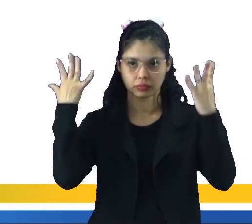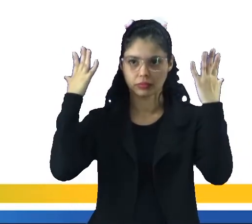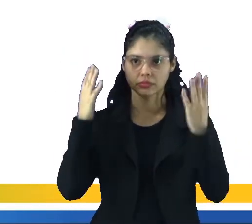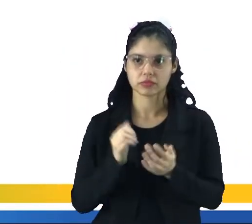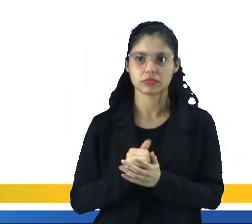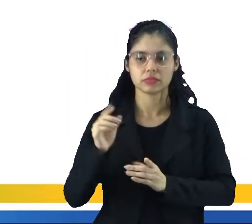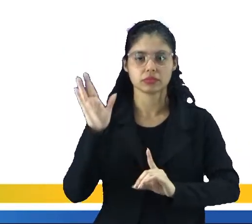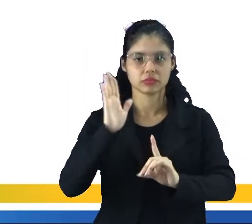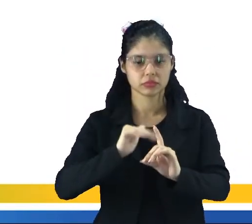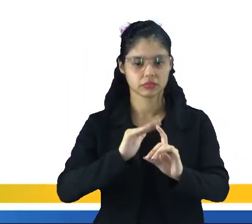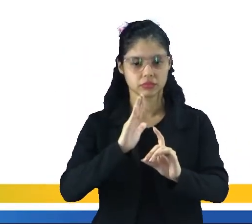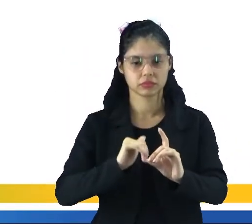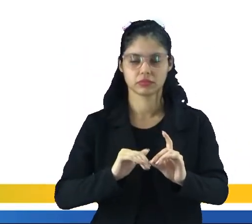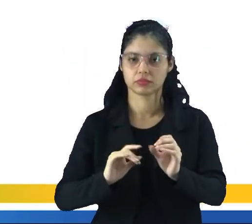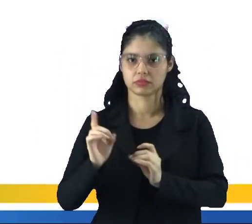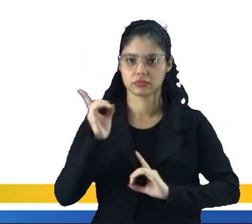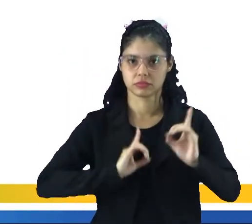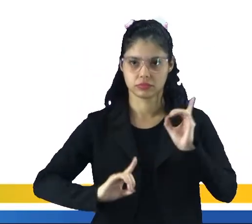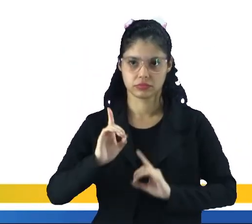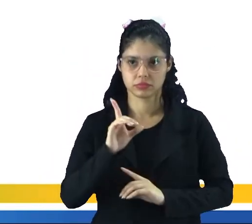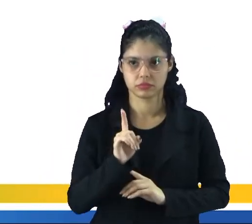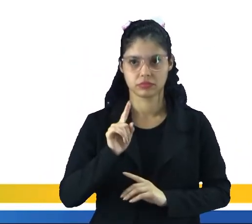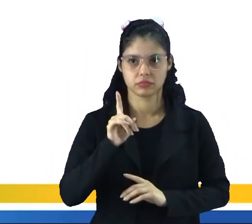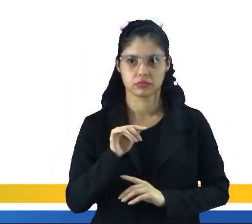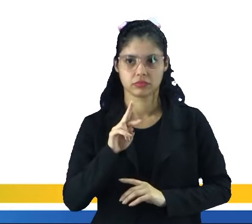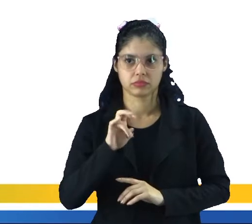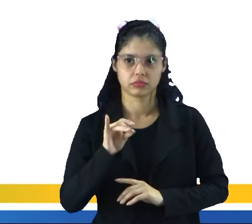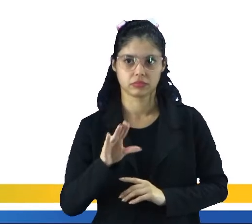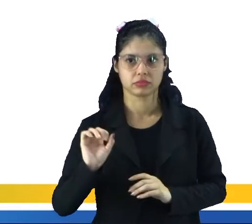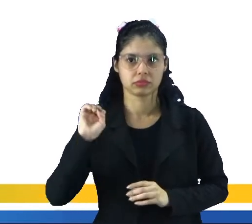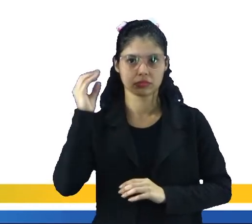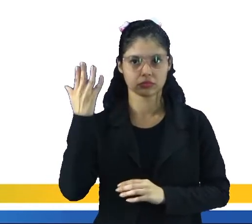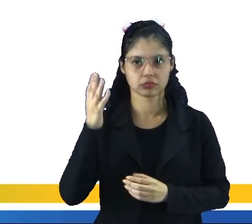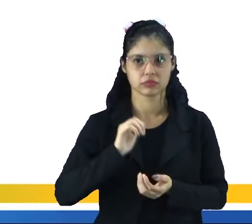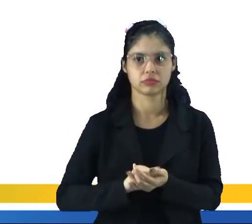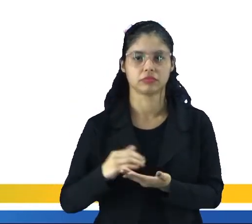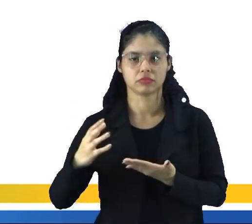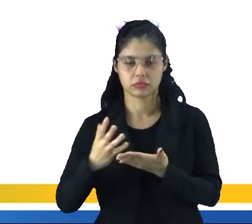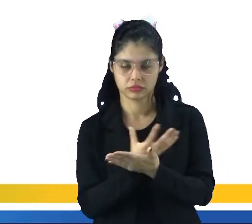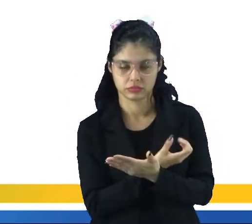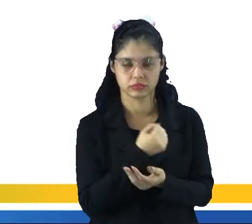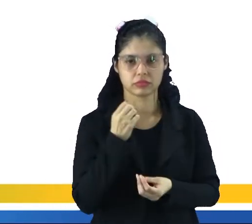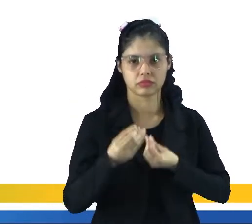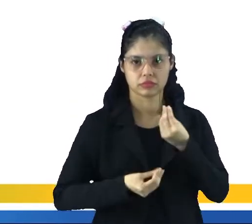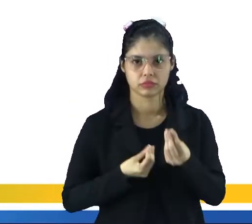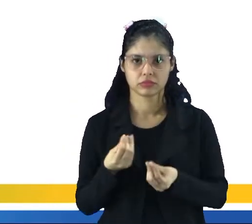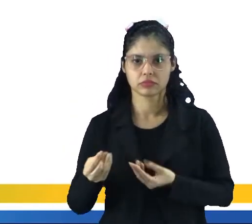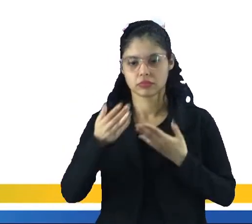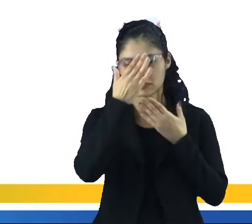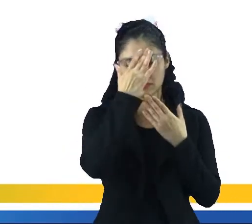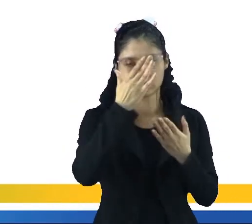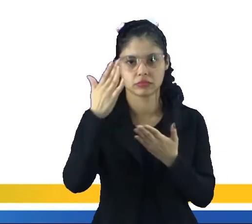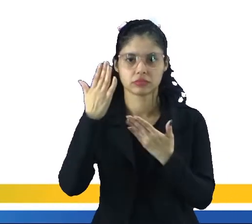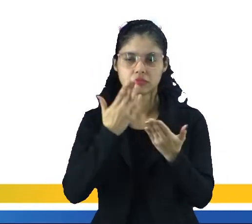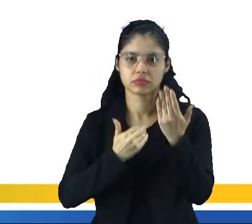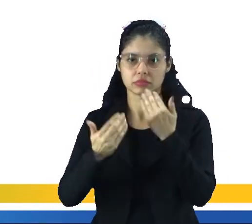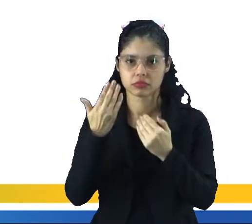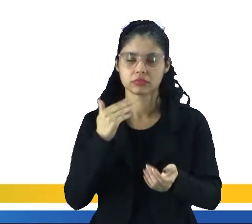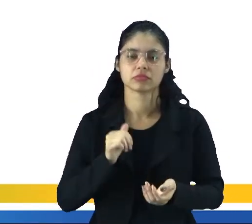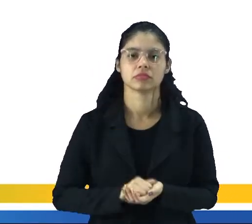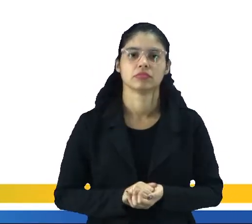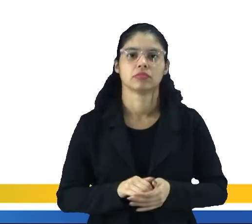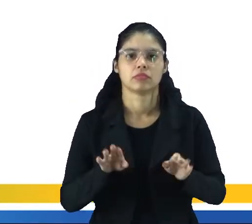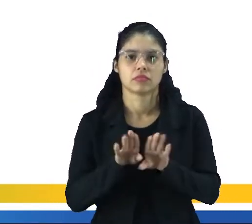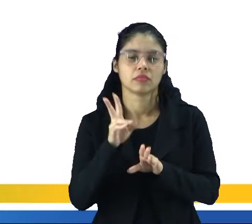deus Dionísio duravam vários dias e ocorriam na época da colheita, como forma de agradecimento pelo alimento e